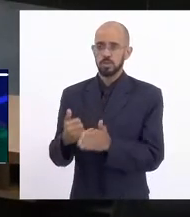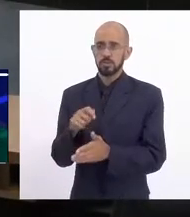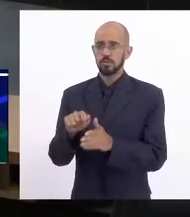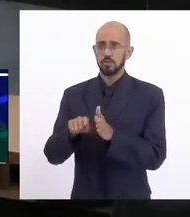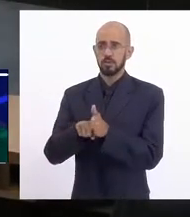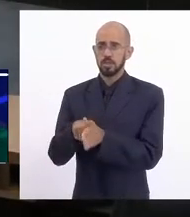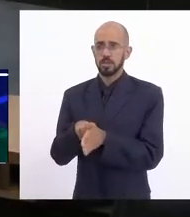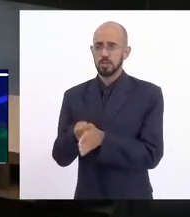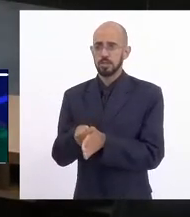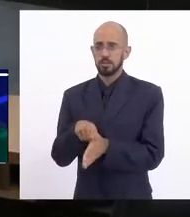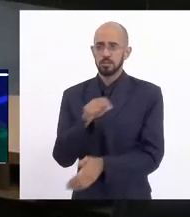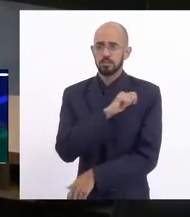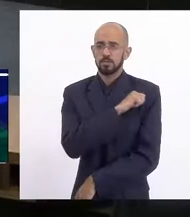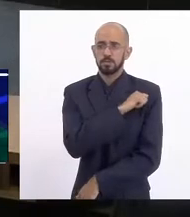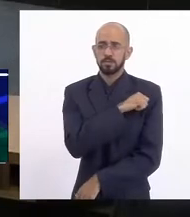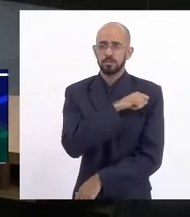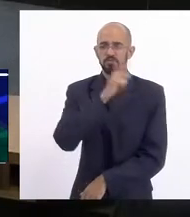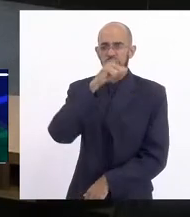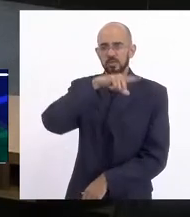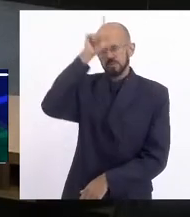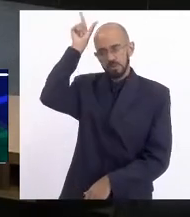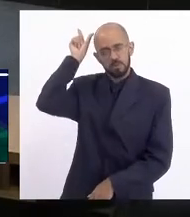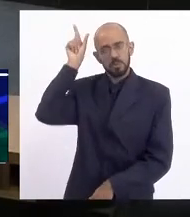Estaduais, deputado Luiz Paulo.